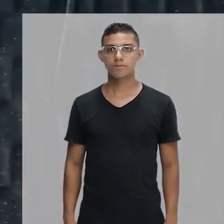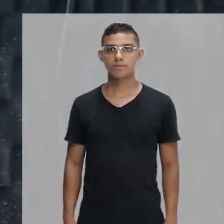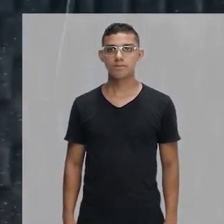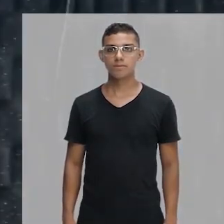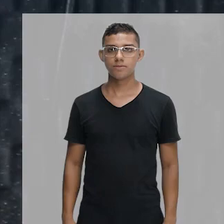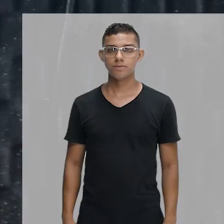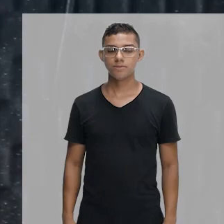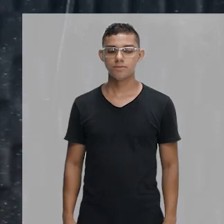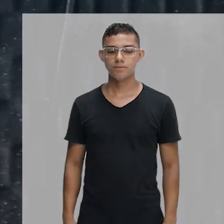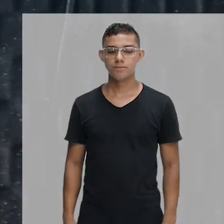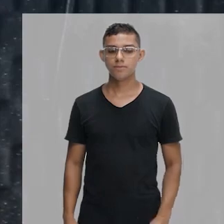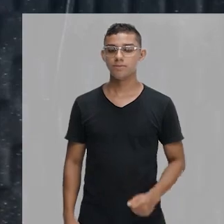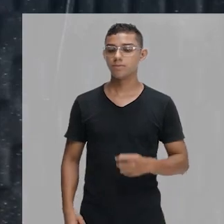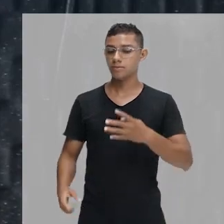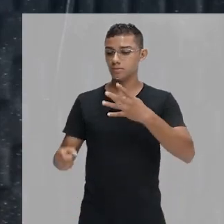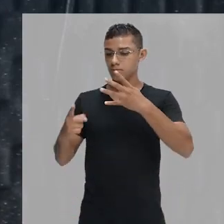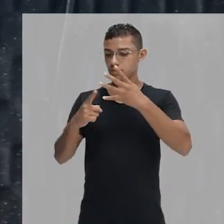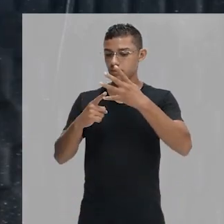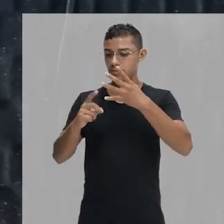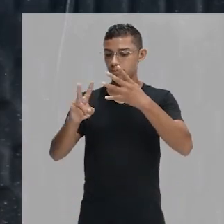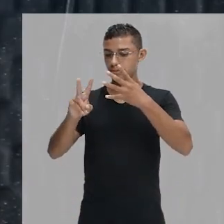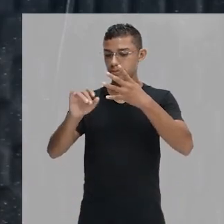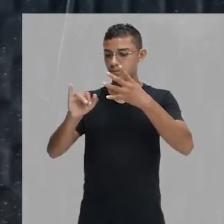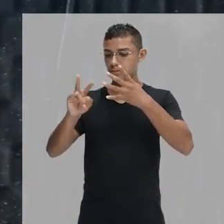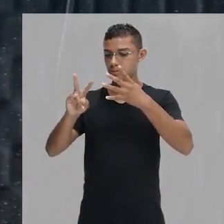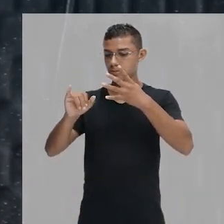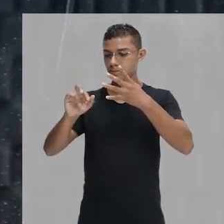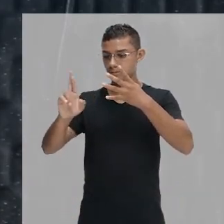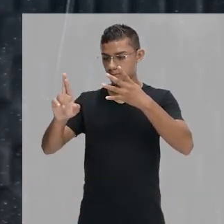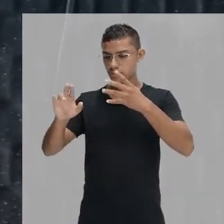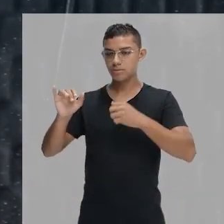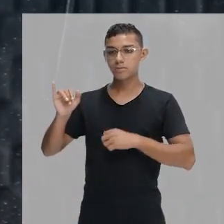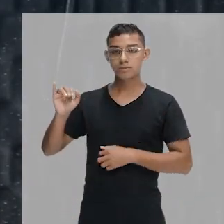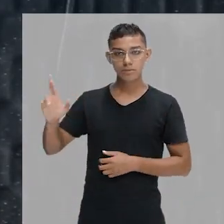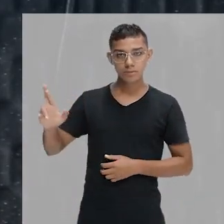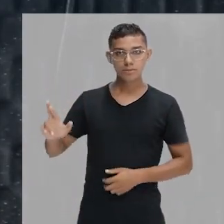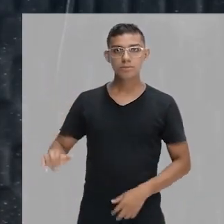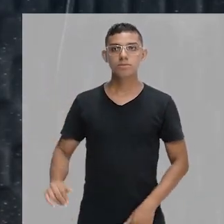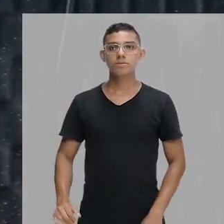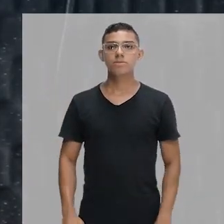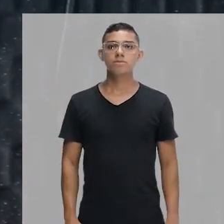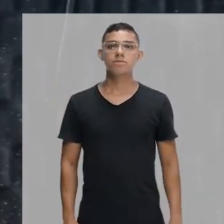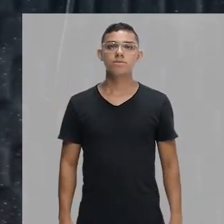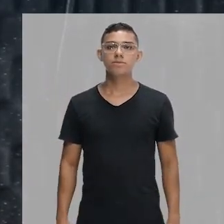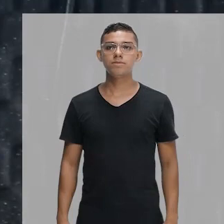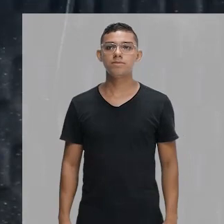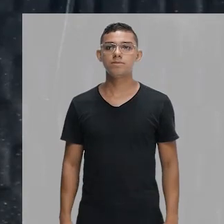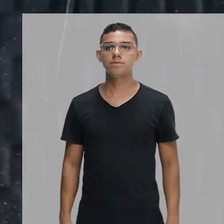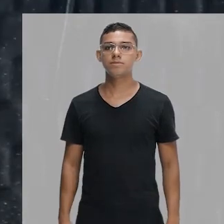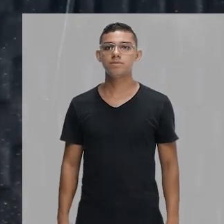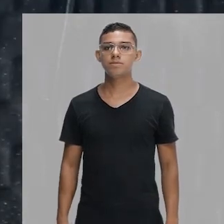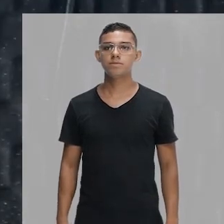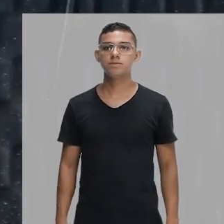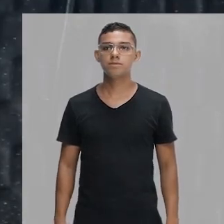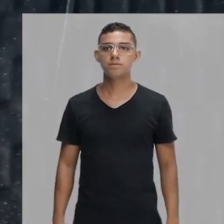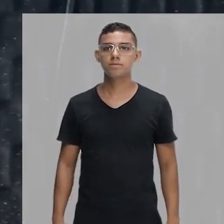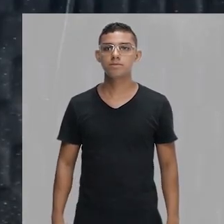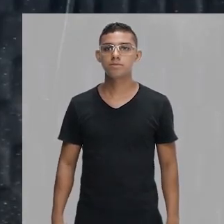salieran. Verbo beber. Yo bebiera, tú bebieras, él